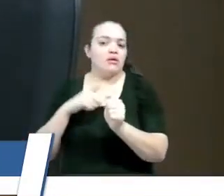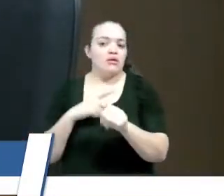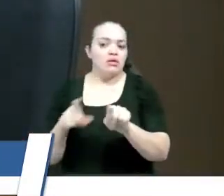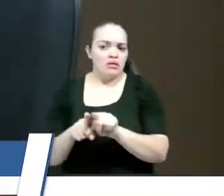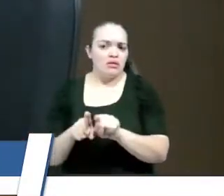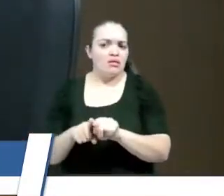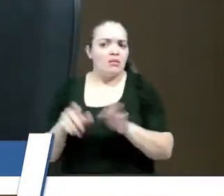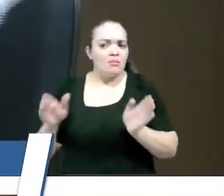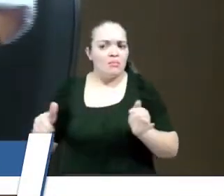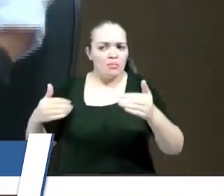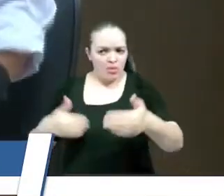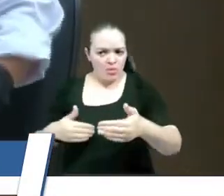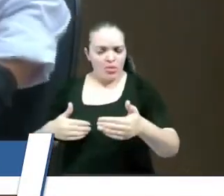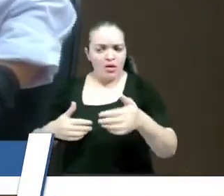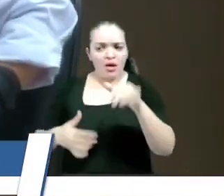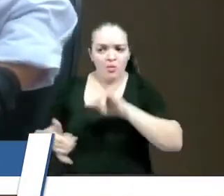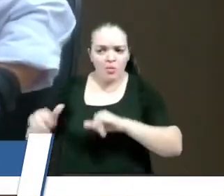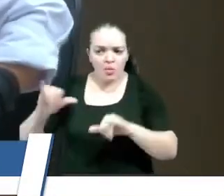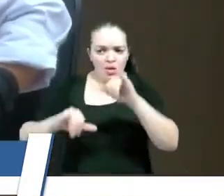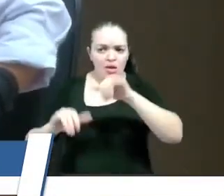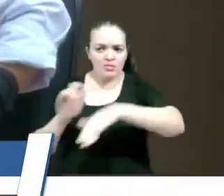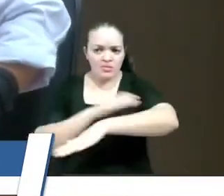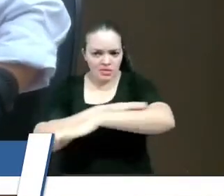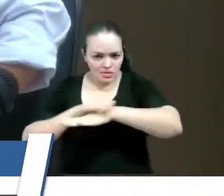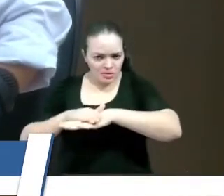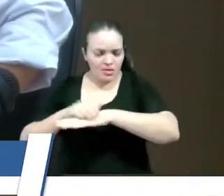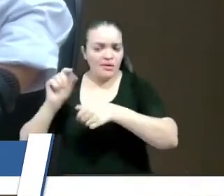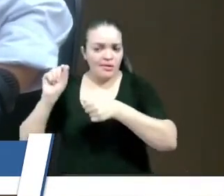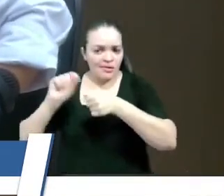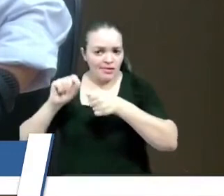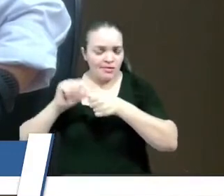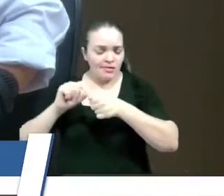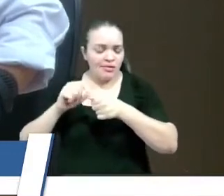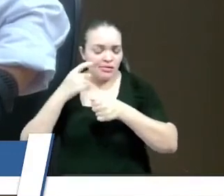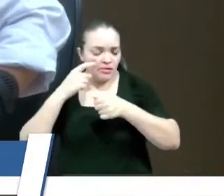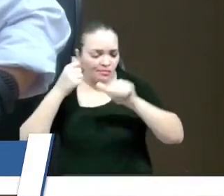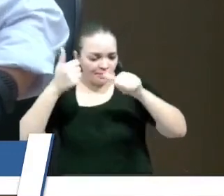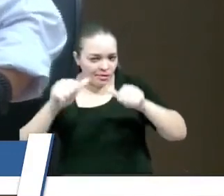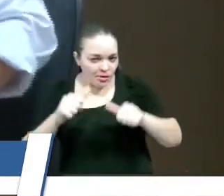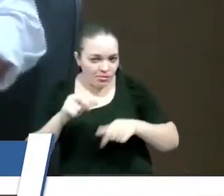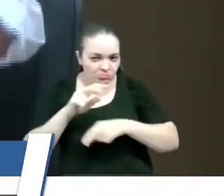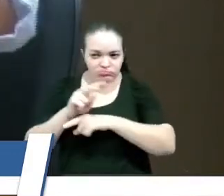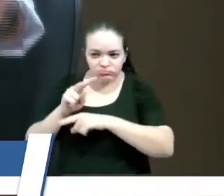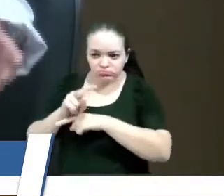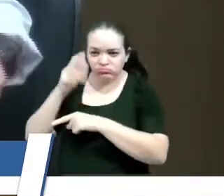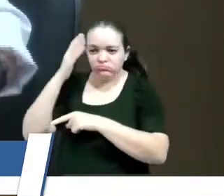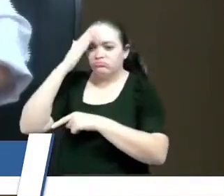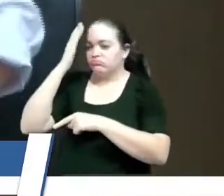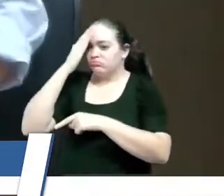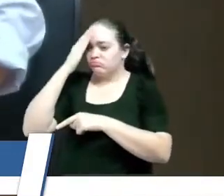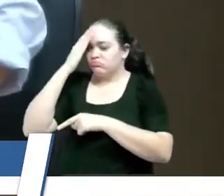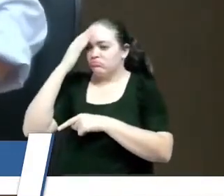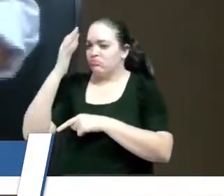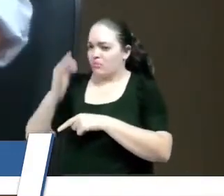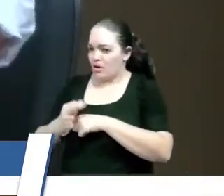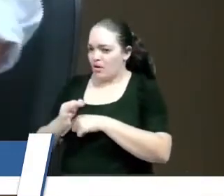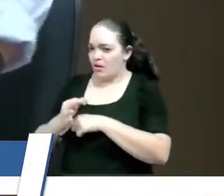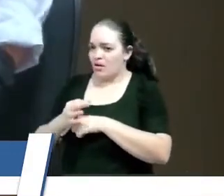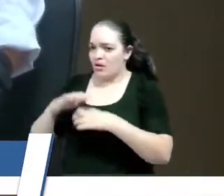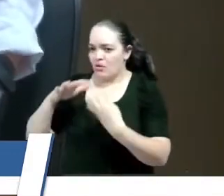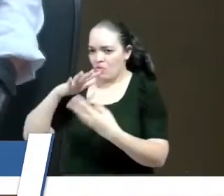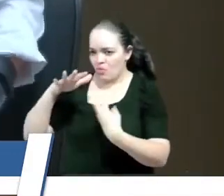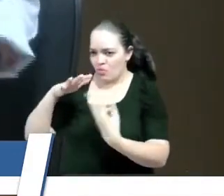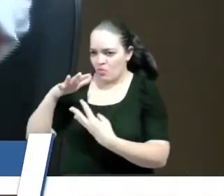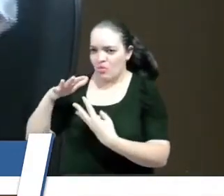de asfalto, que é que faz a checagem, a fiscalização, para saber se tanto os terceirizados ou como a própria